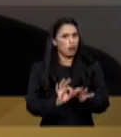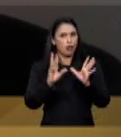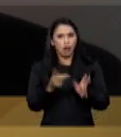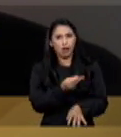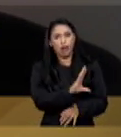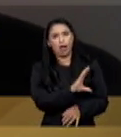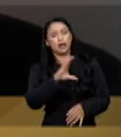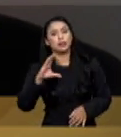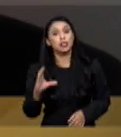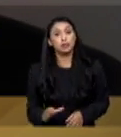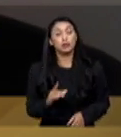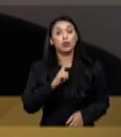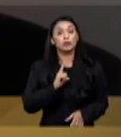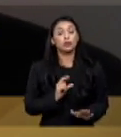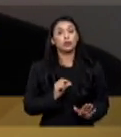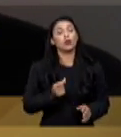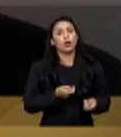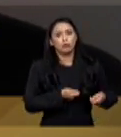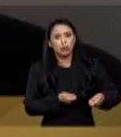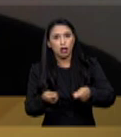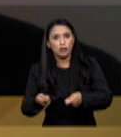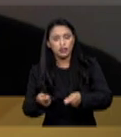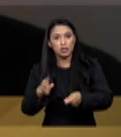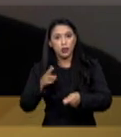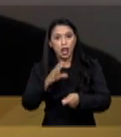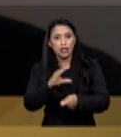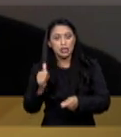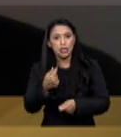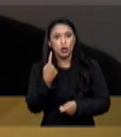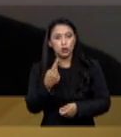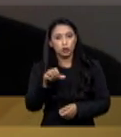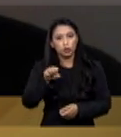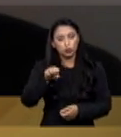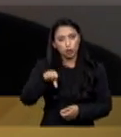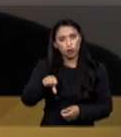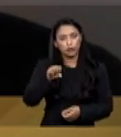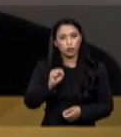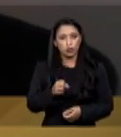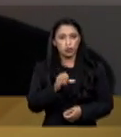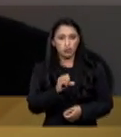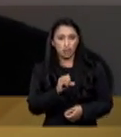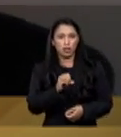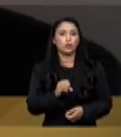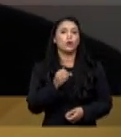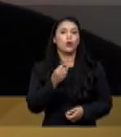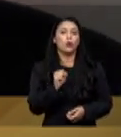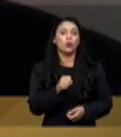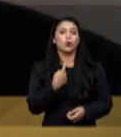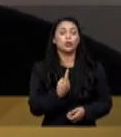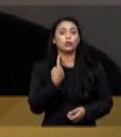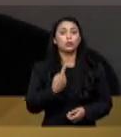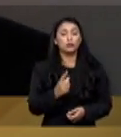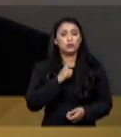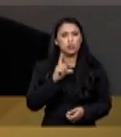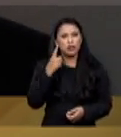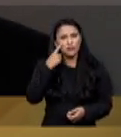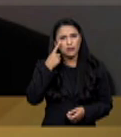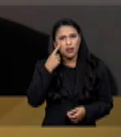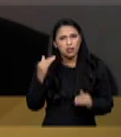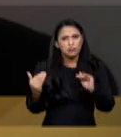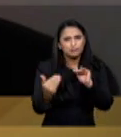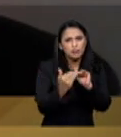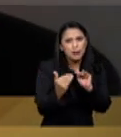habeas corpus de ofício no HC 198081, na compreensão de conferir